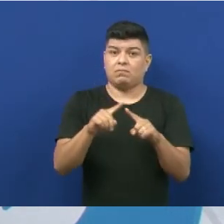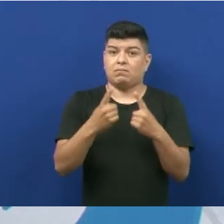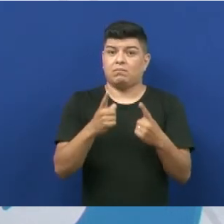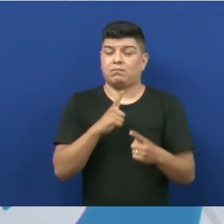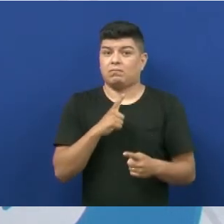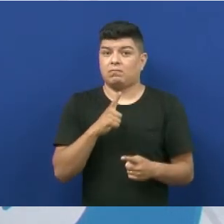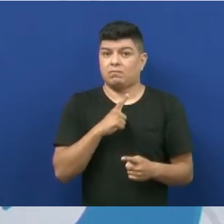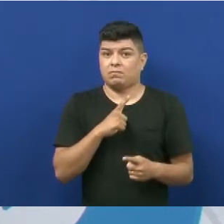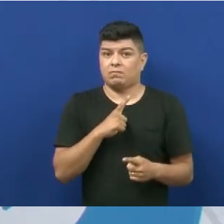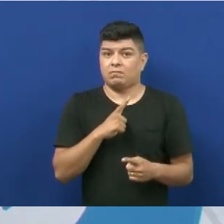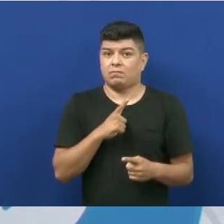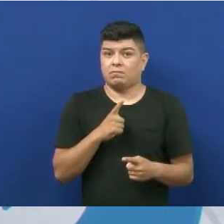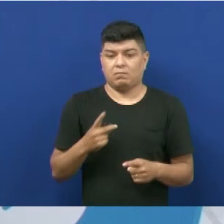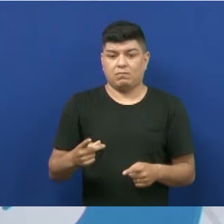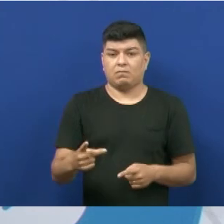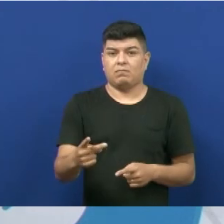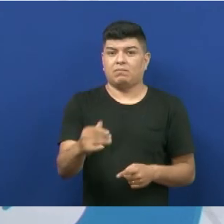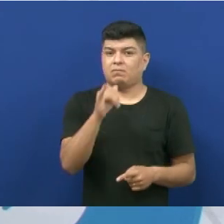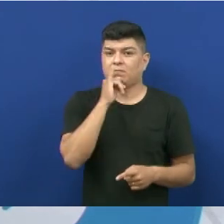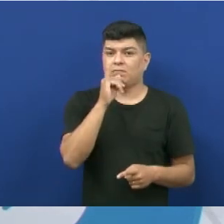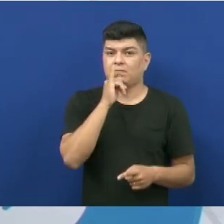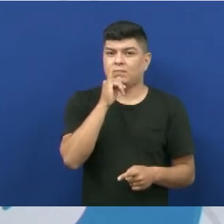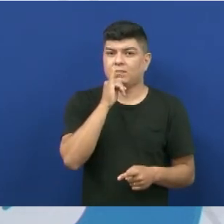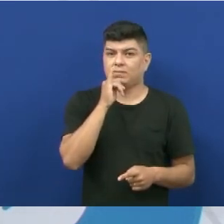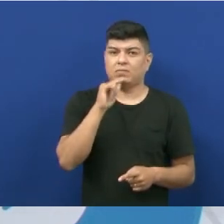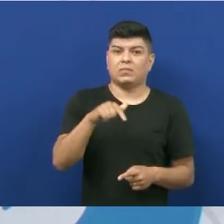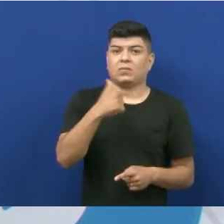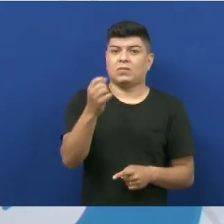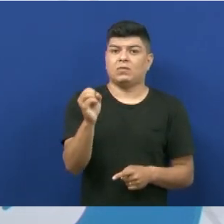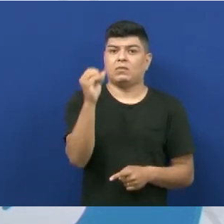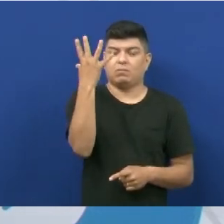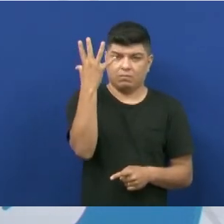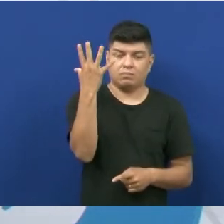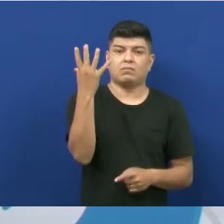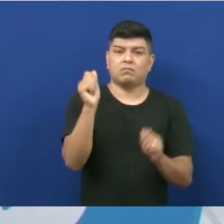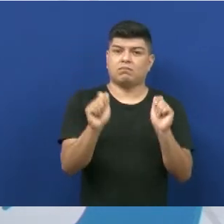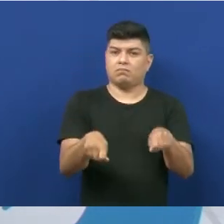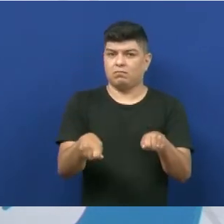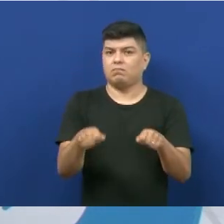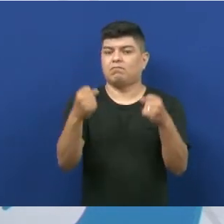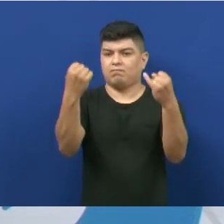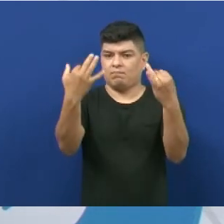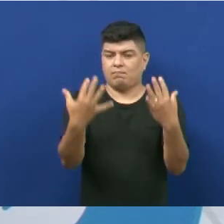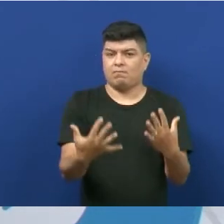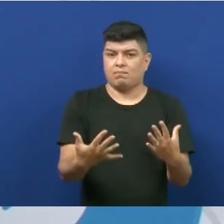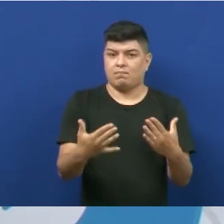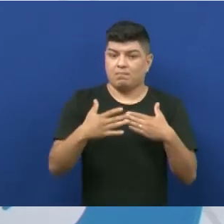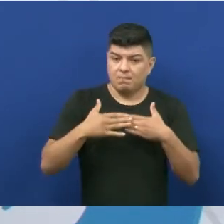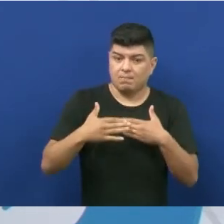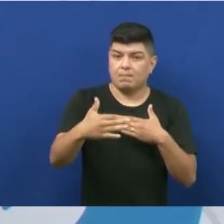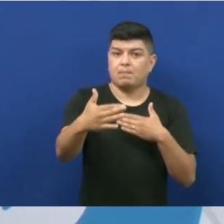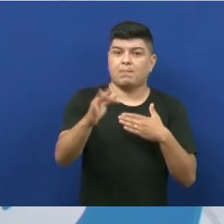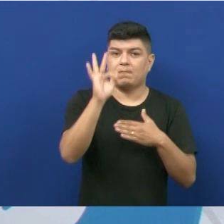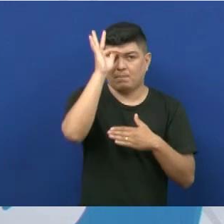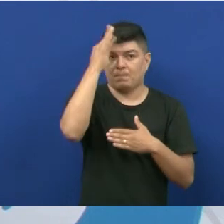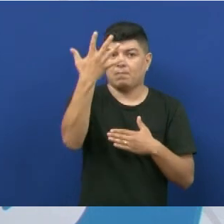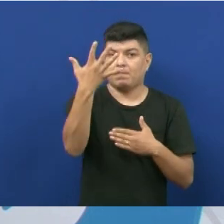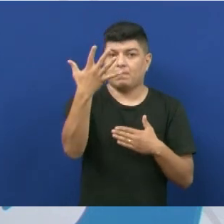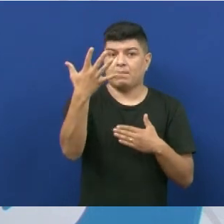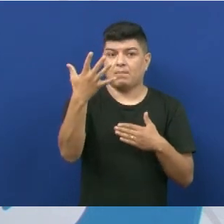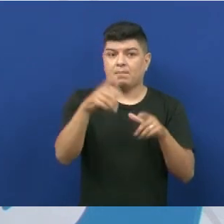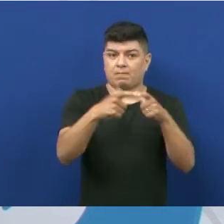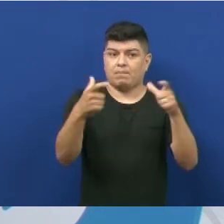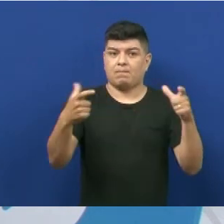existem uma infinidade de exemplos ou de situações que podem ser explicadas a partir do fenômeno